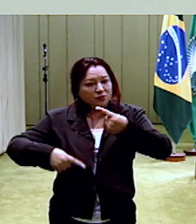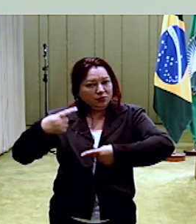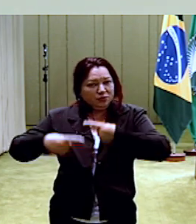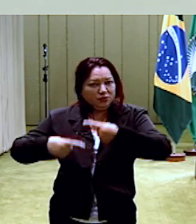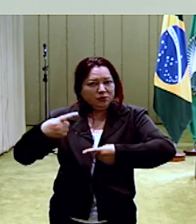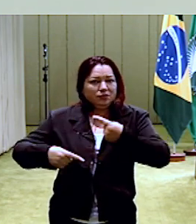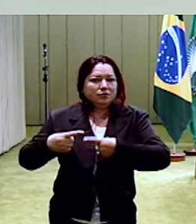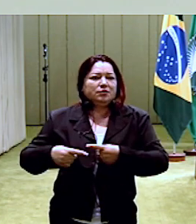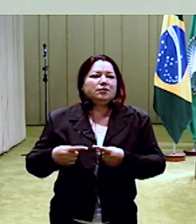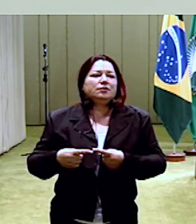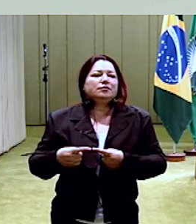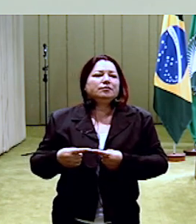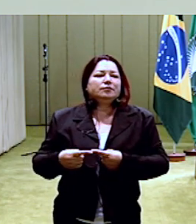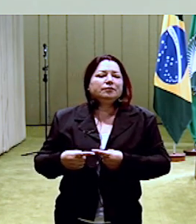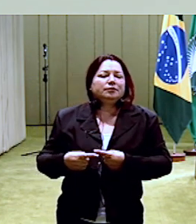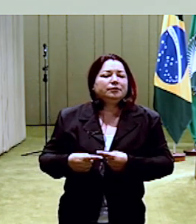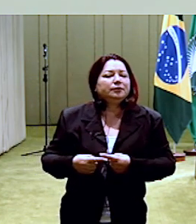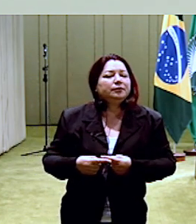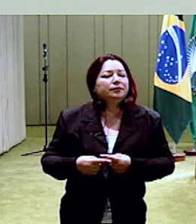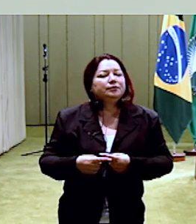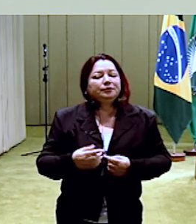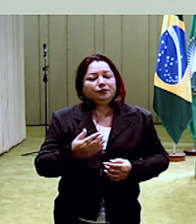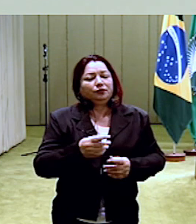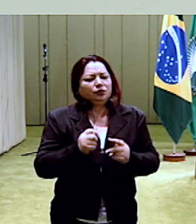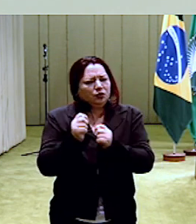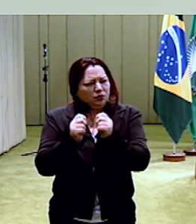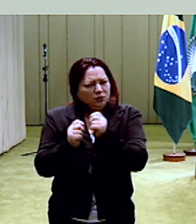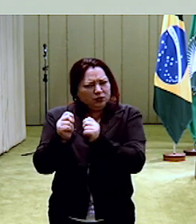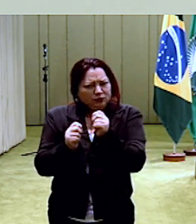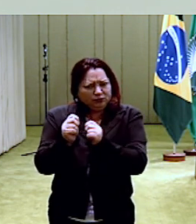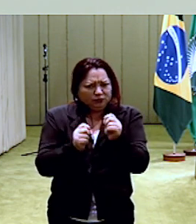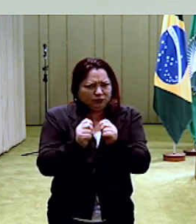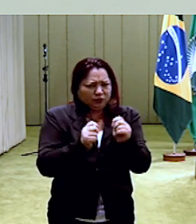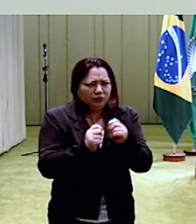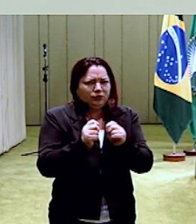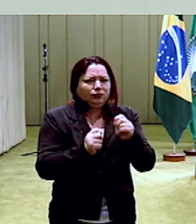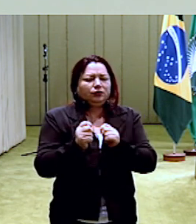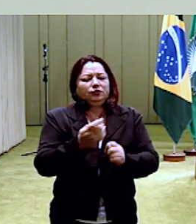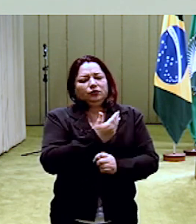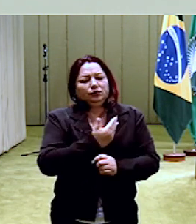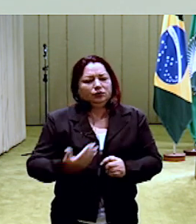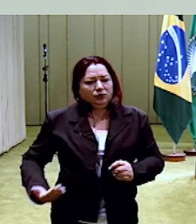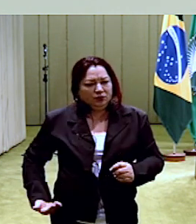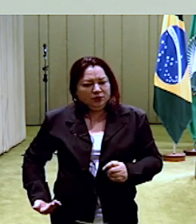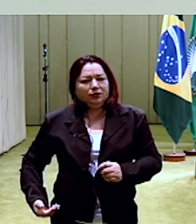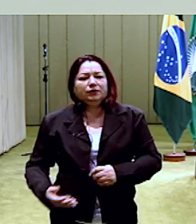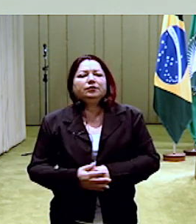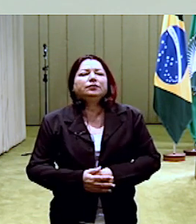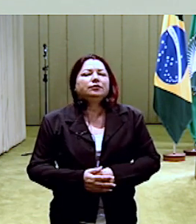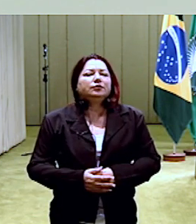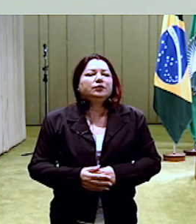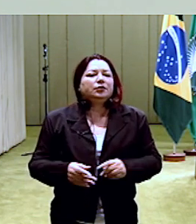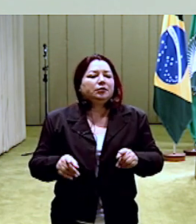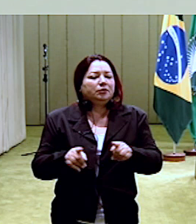muito grande no âmbito dos órgãos de controle brasileiro na sequência da investigação da Lava Jato com relação